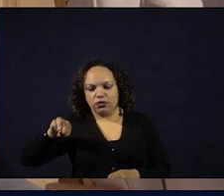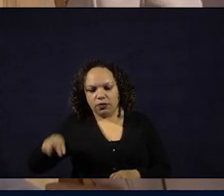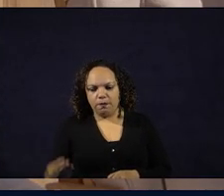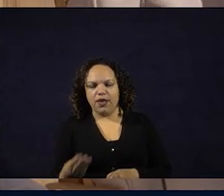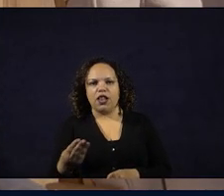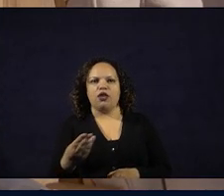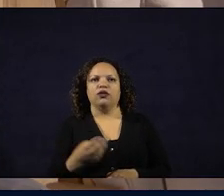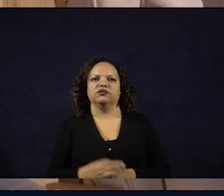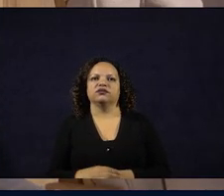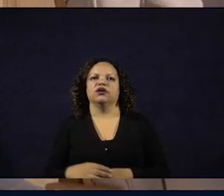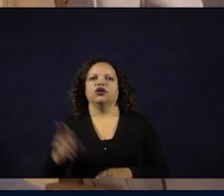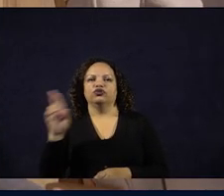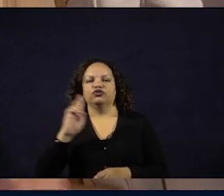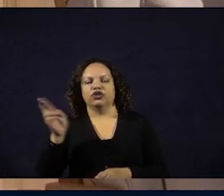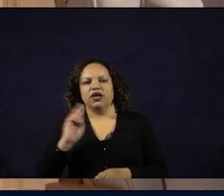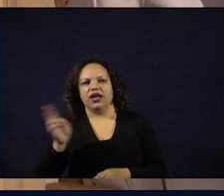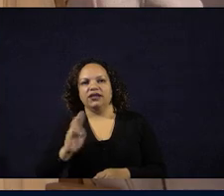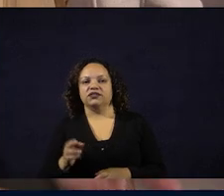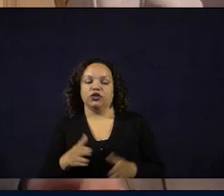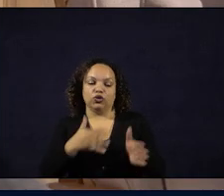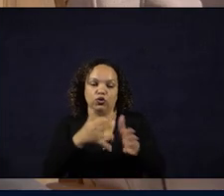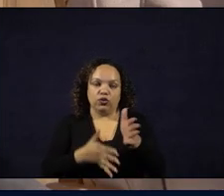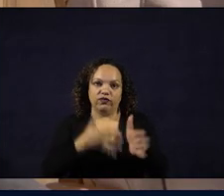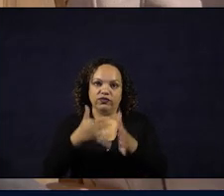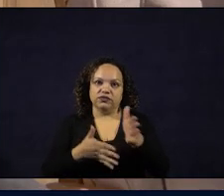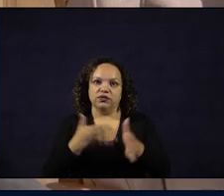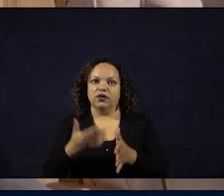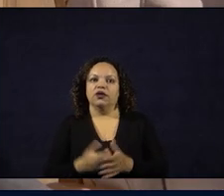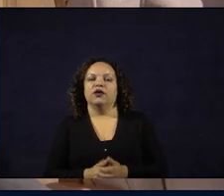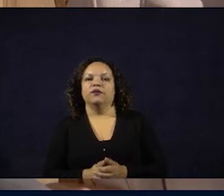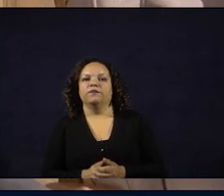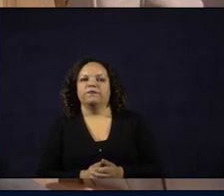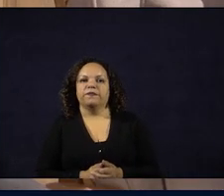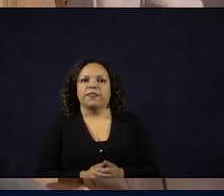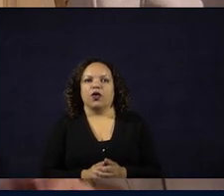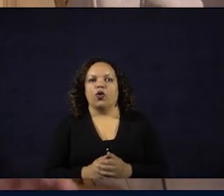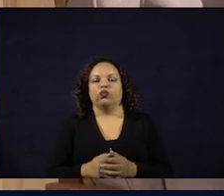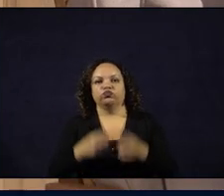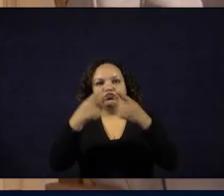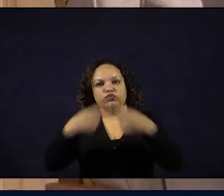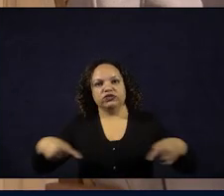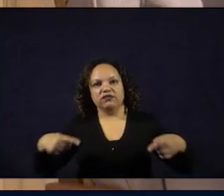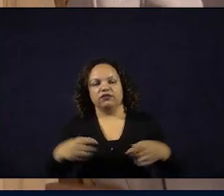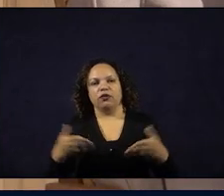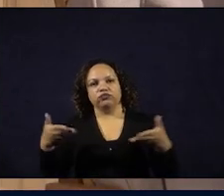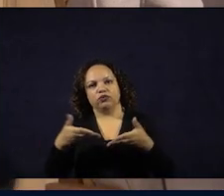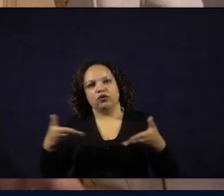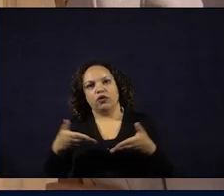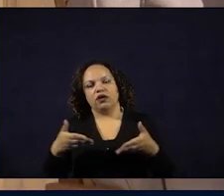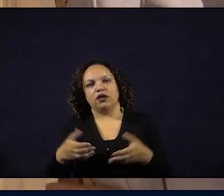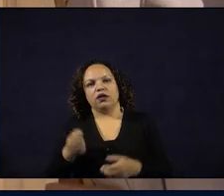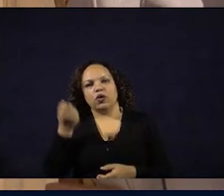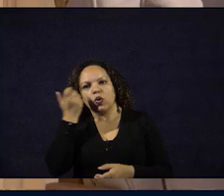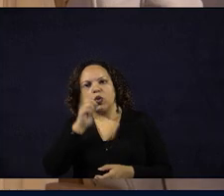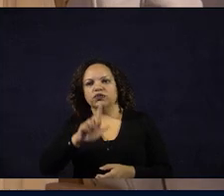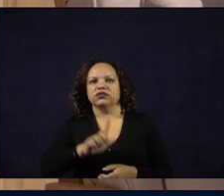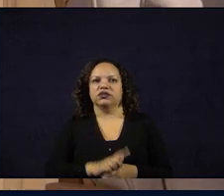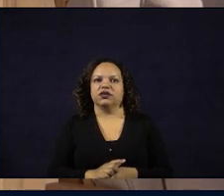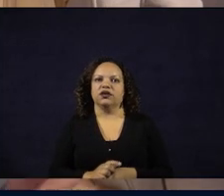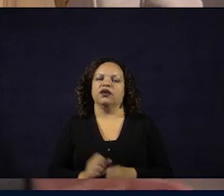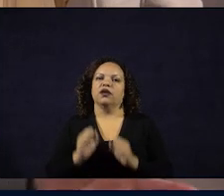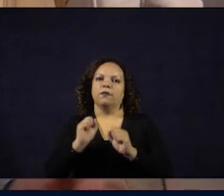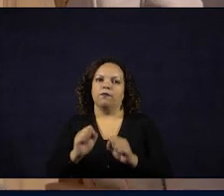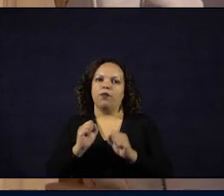reais de investimentos em novas ferrovias no país pelo regime de autorização. O desafio agora é a gente conseguir fazer com que essas ferrovias